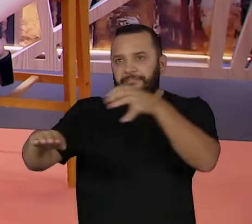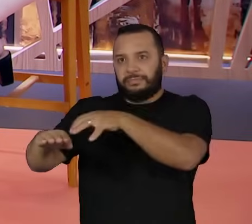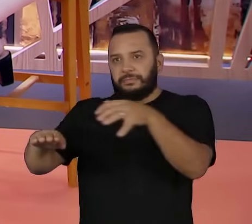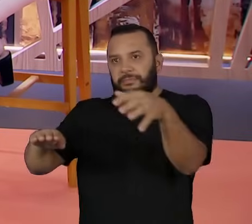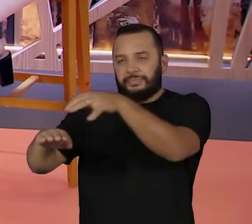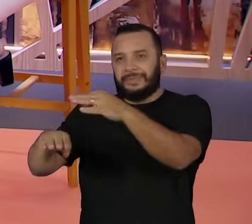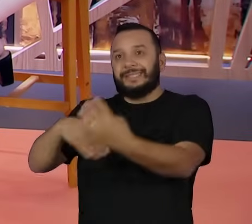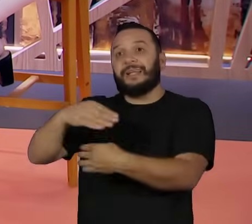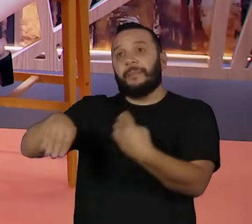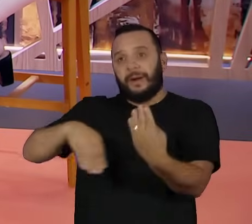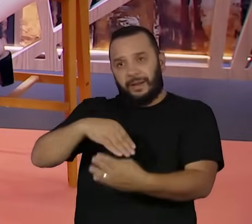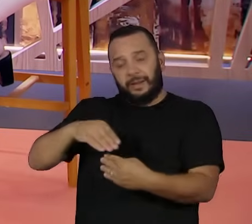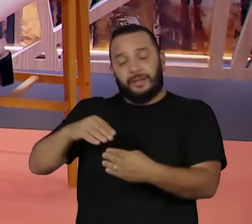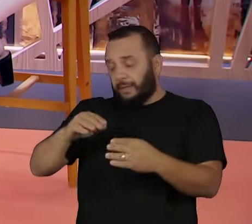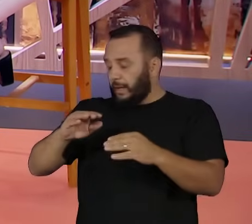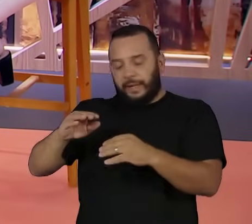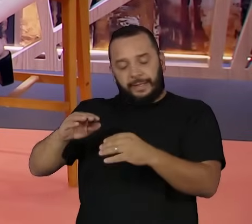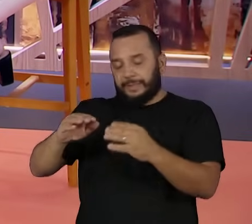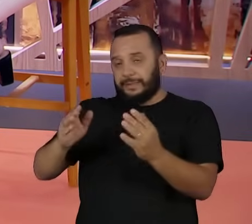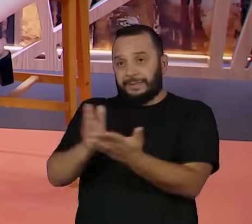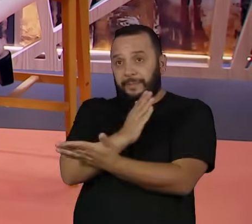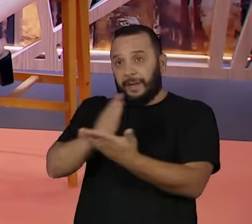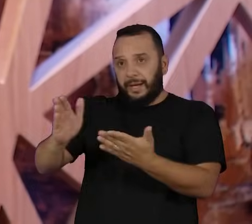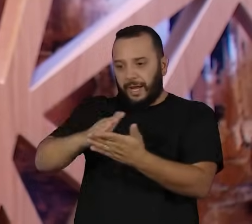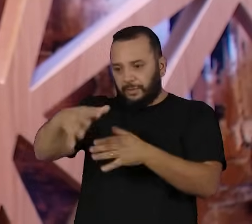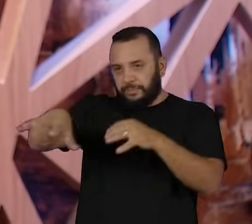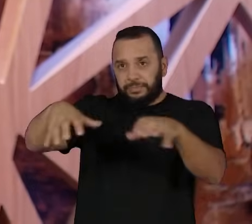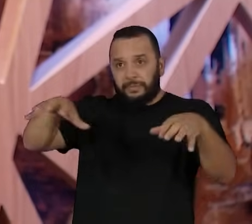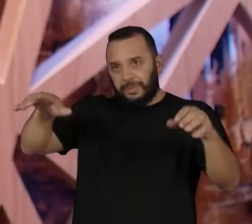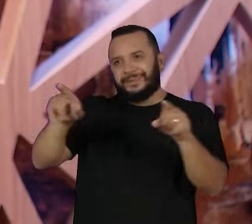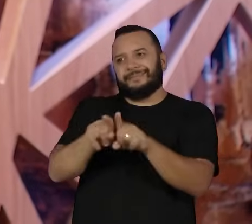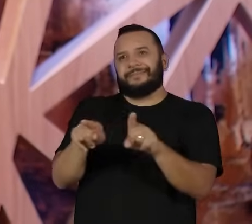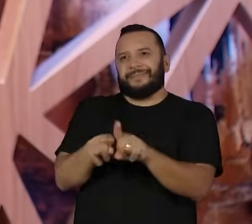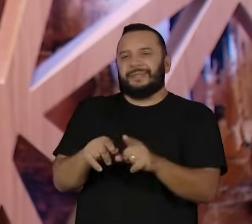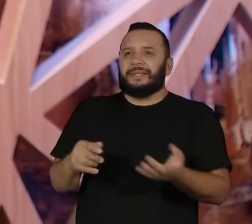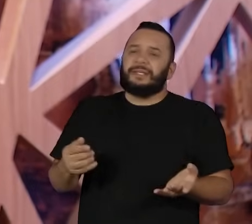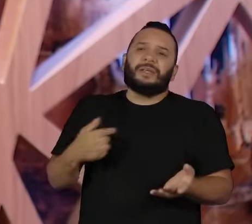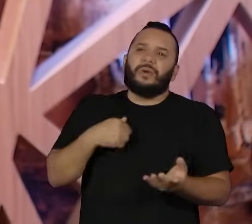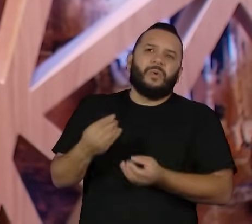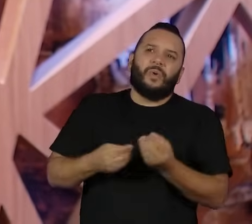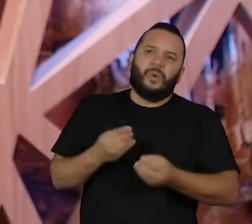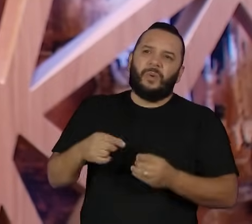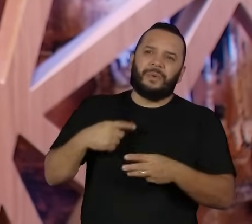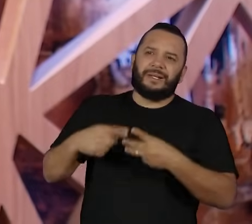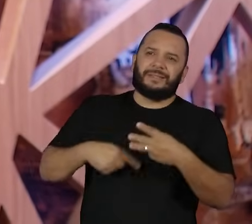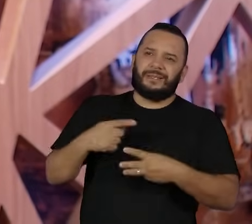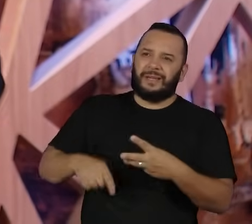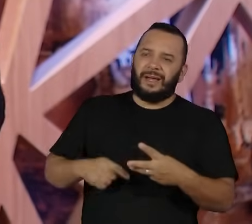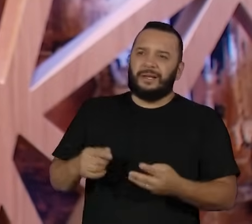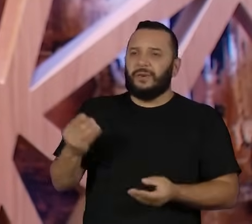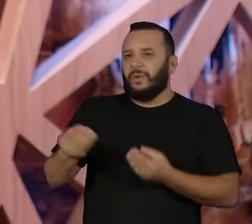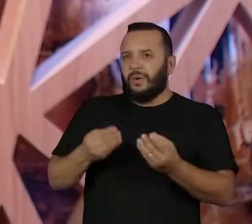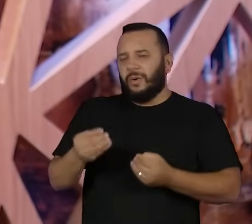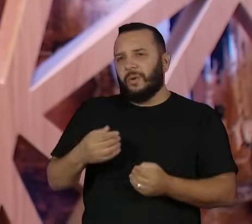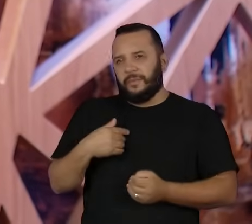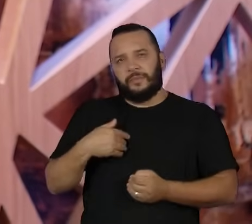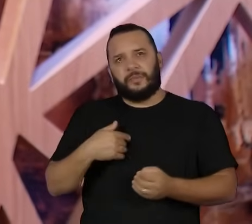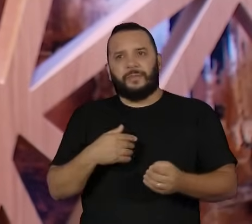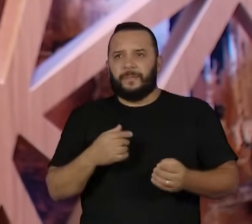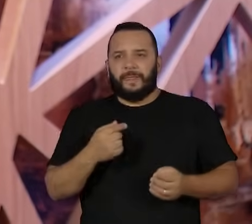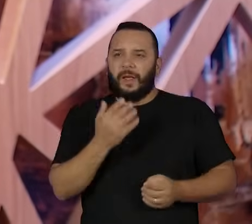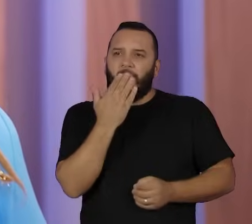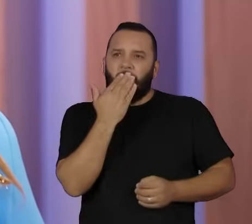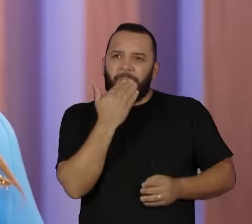aí começa a vir os entraves para a população. Como eu faço para reciclar? Como eu faço com o meu resíduo orgânico, como a gente colocou na